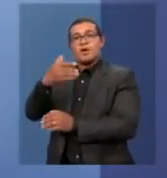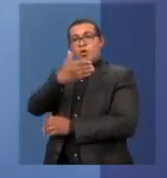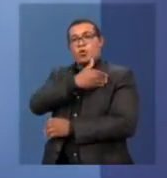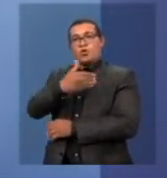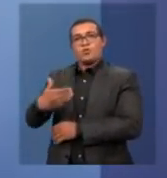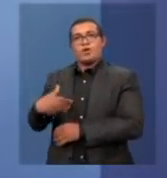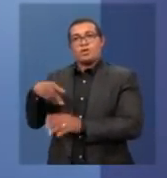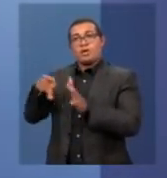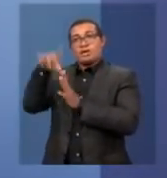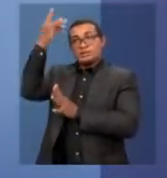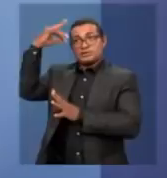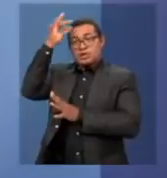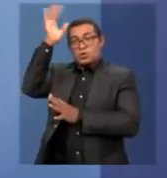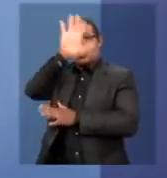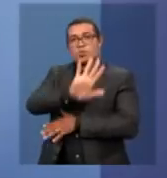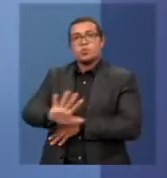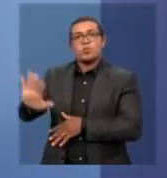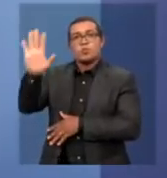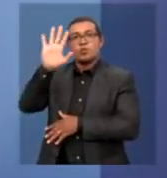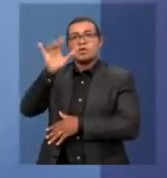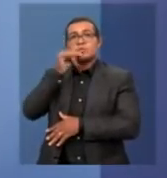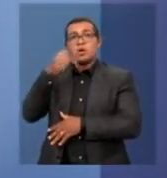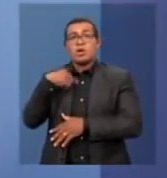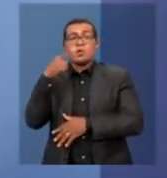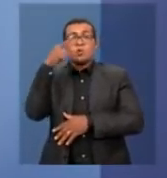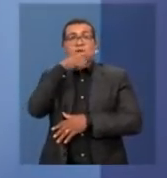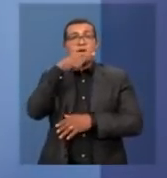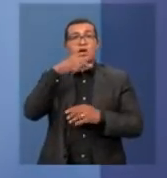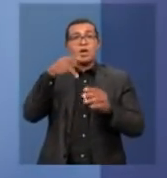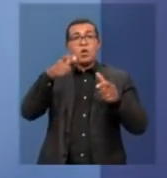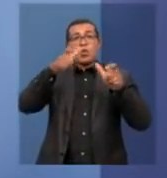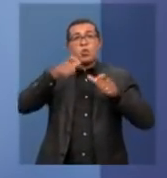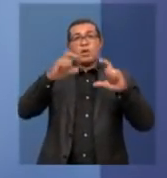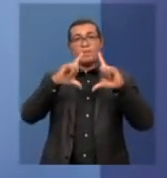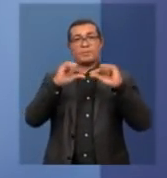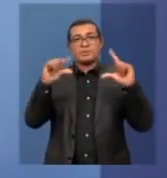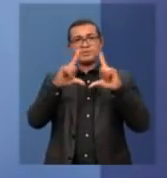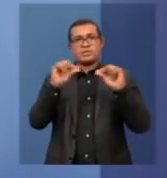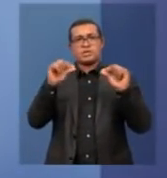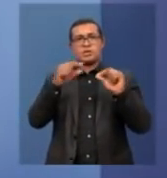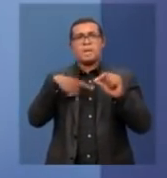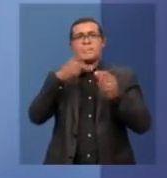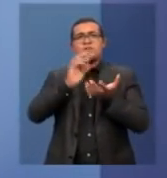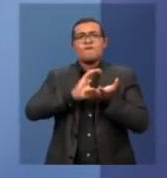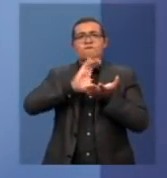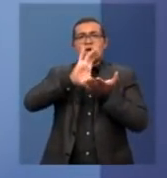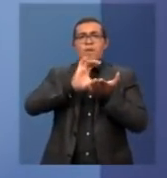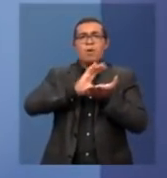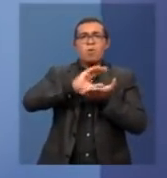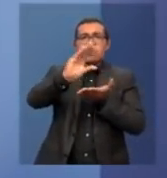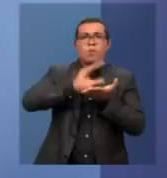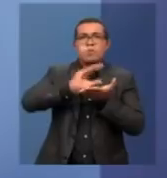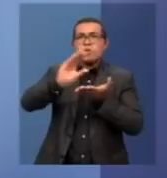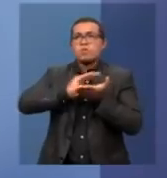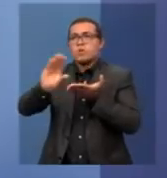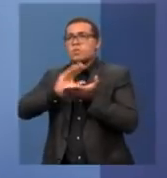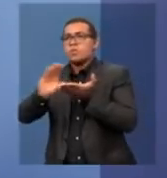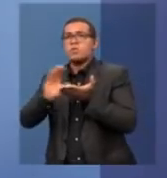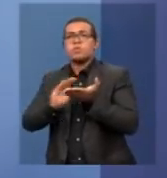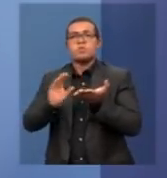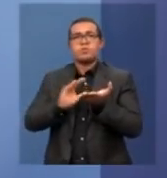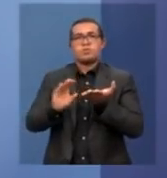adotei eu fiquei em brasília distribuir o investimento e não são emendas parlamentares eu fui nos programas essenciais do governo